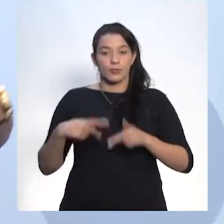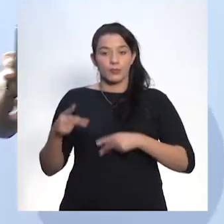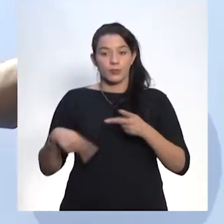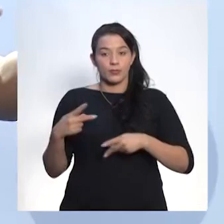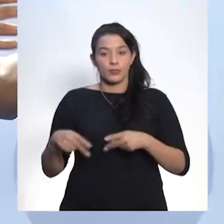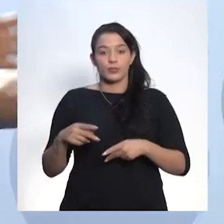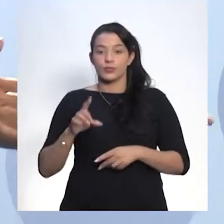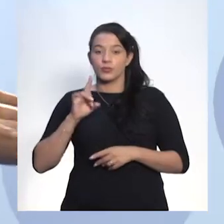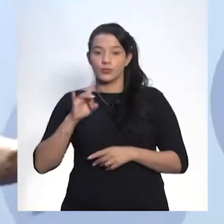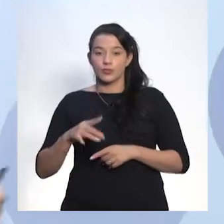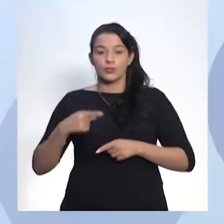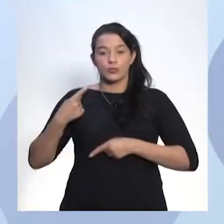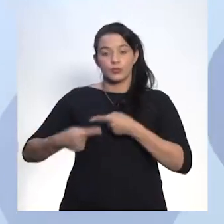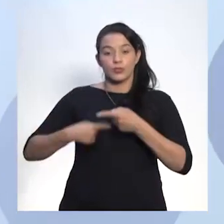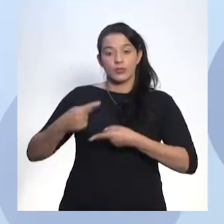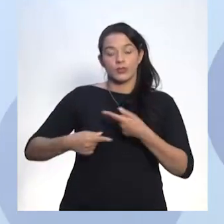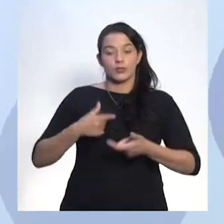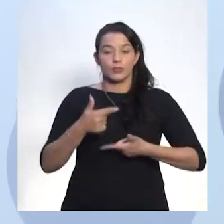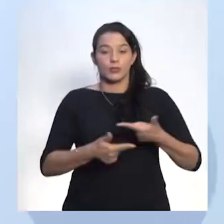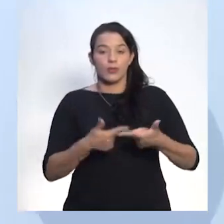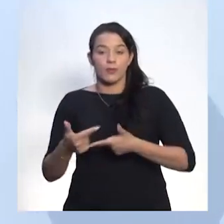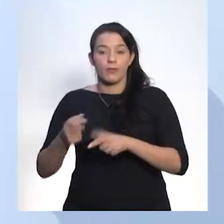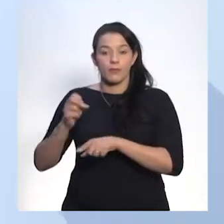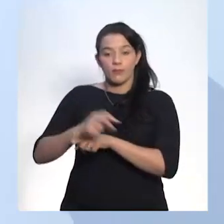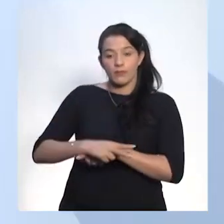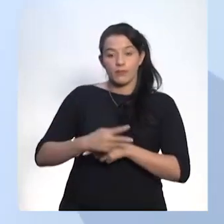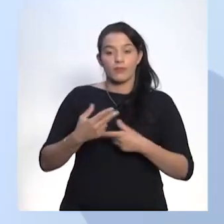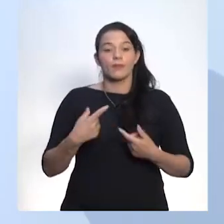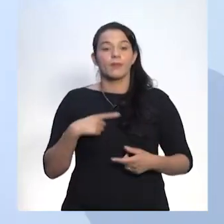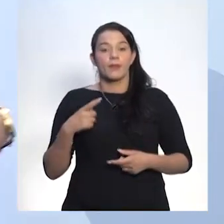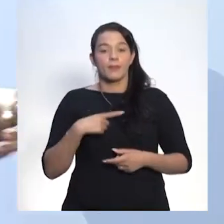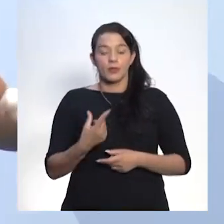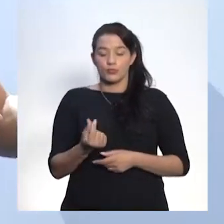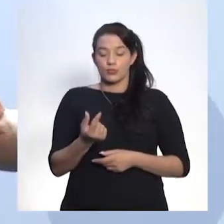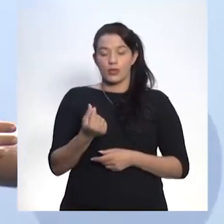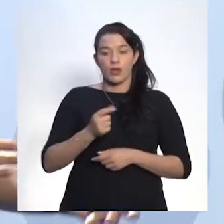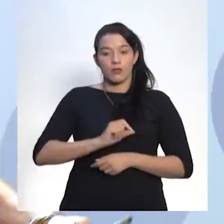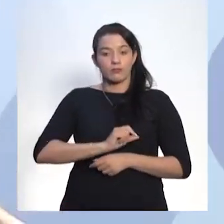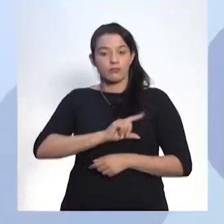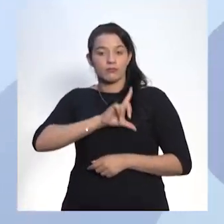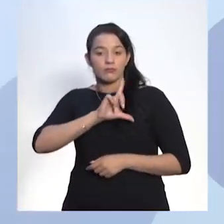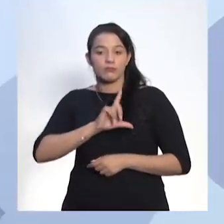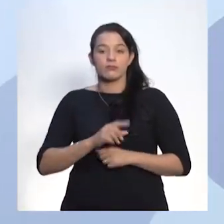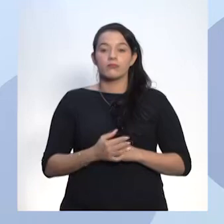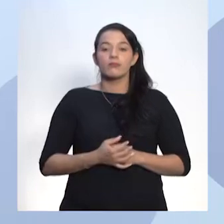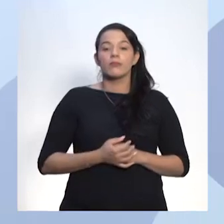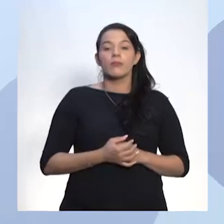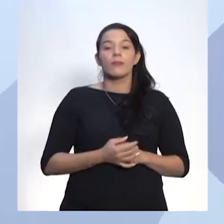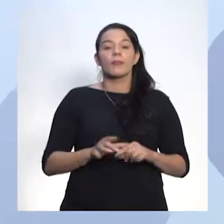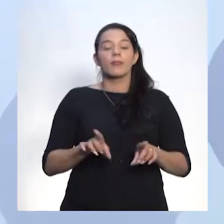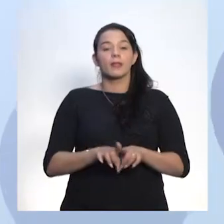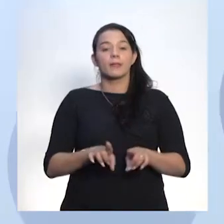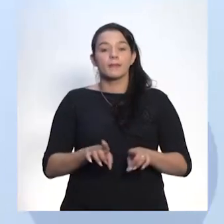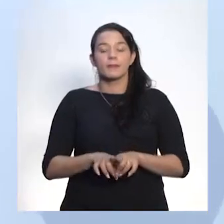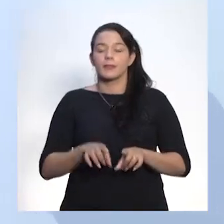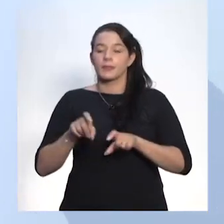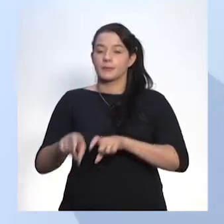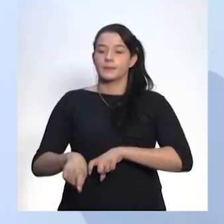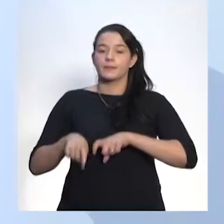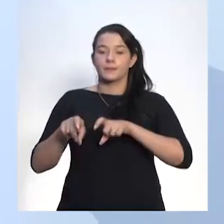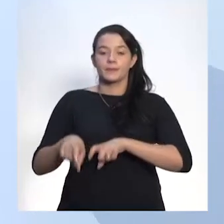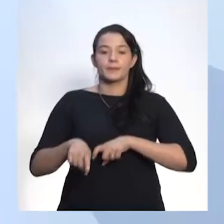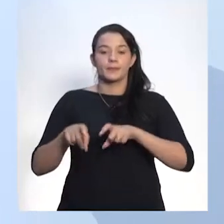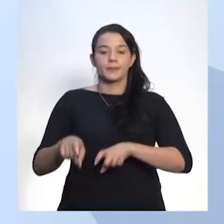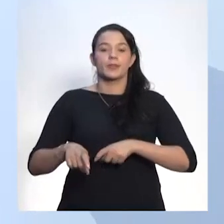tanto de geração de emprego, como de aumento da renda do trabalhador, como da reforma agrária, como a expansão de